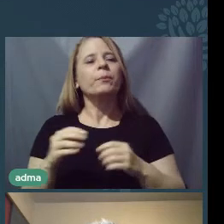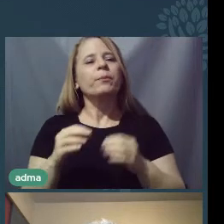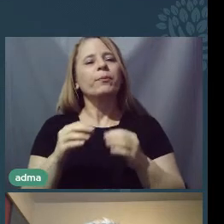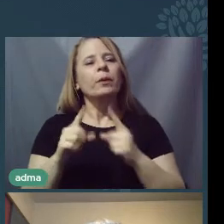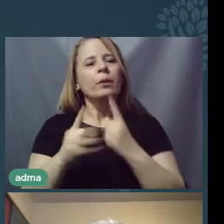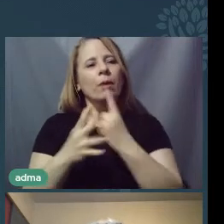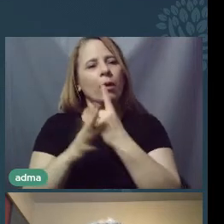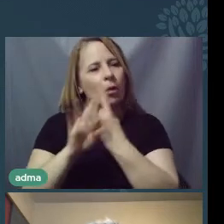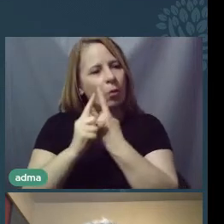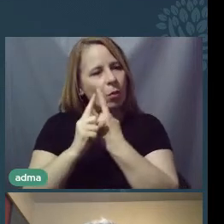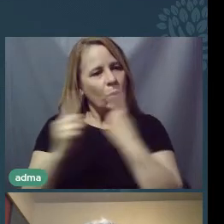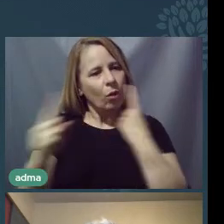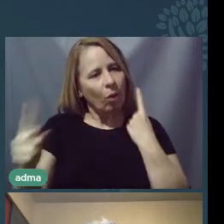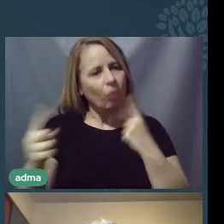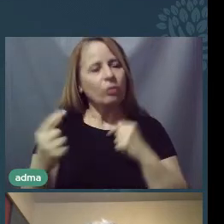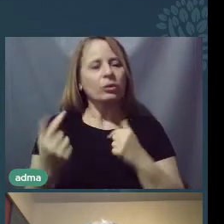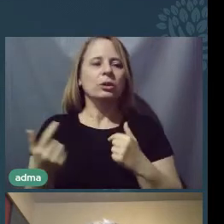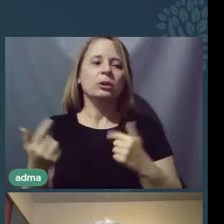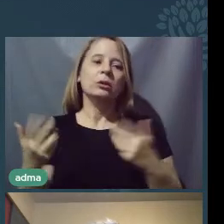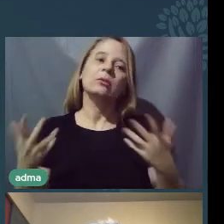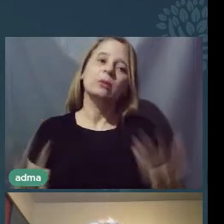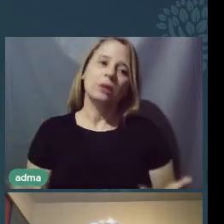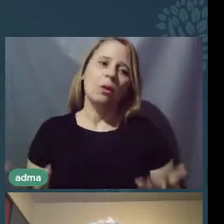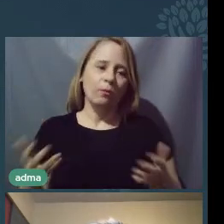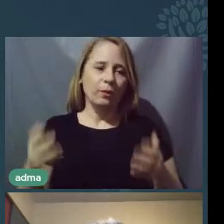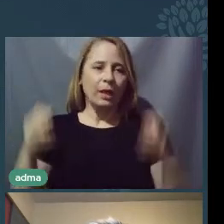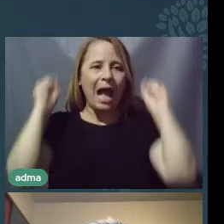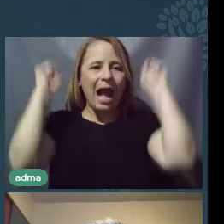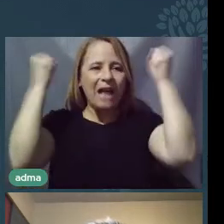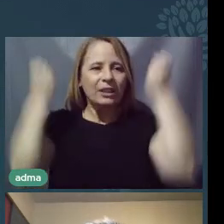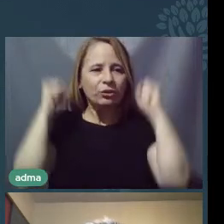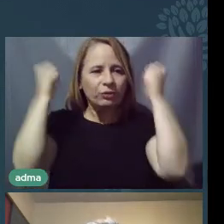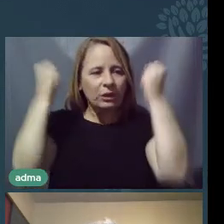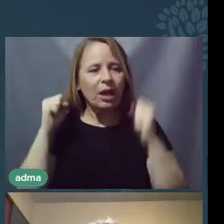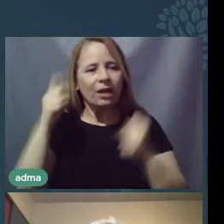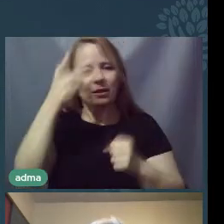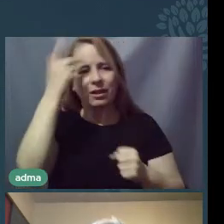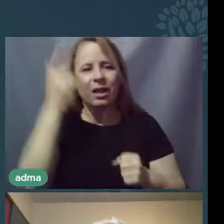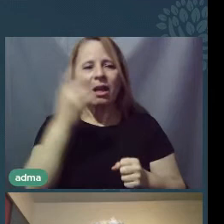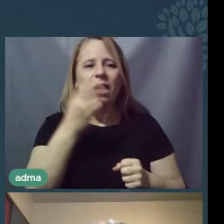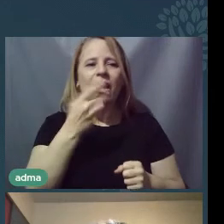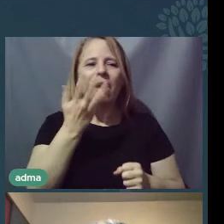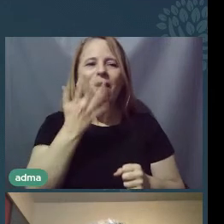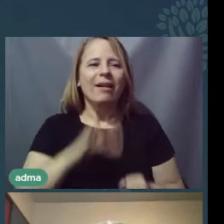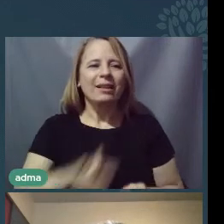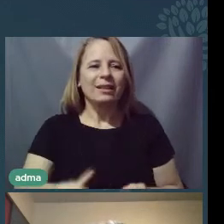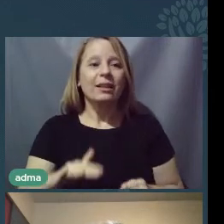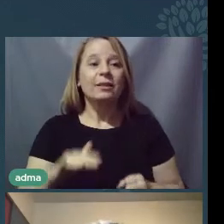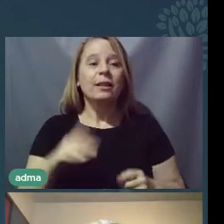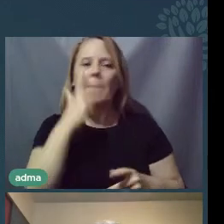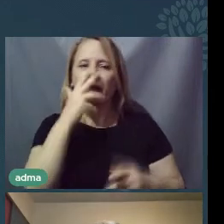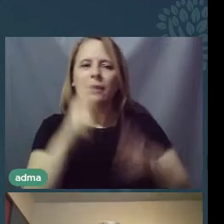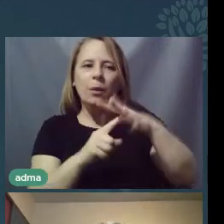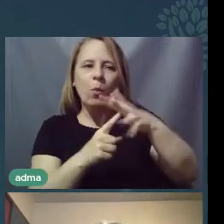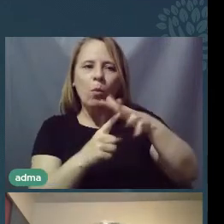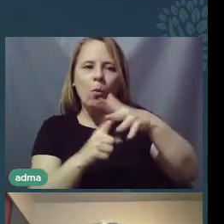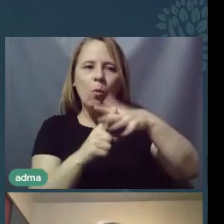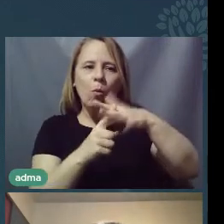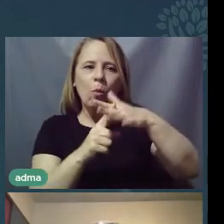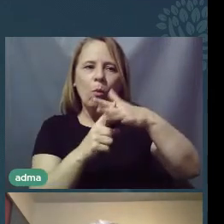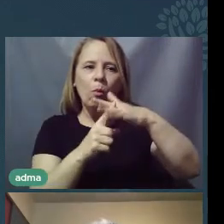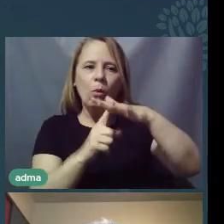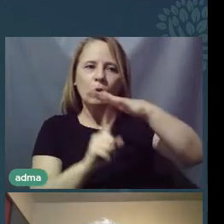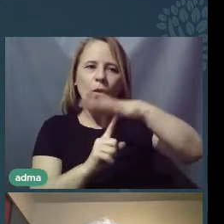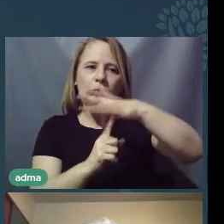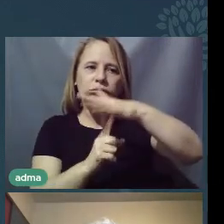crianças. A mesma coisa acontece com a atividade física. A criança é um motorzinho, e o motor não foi feito